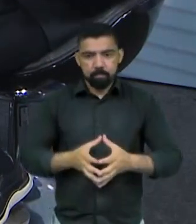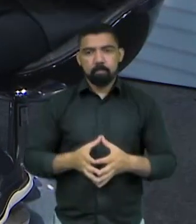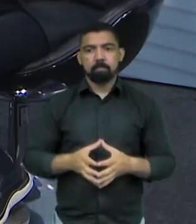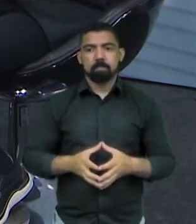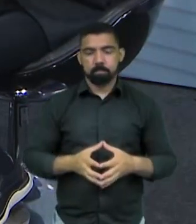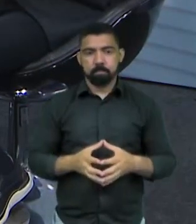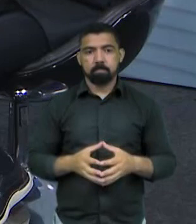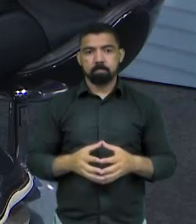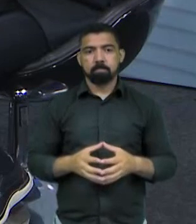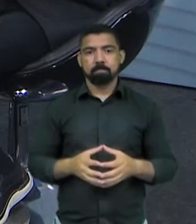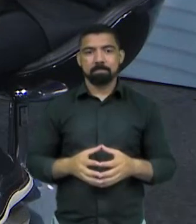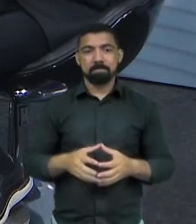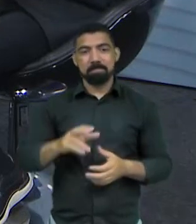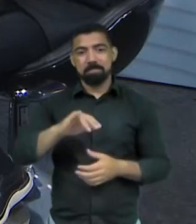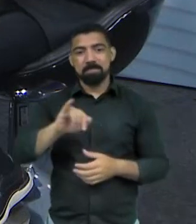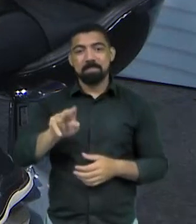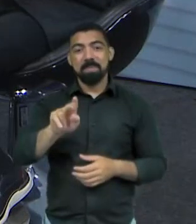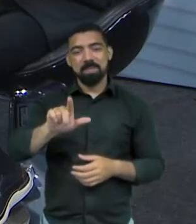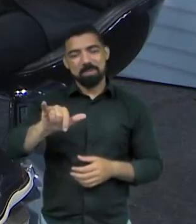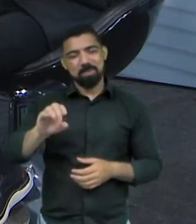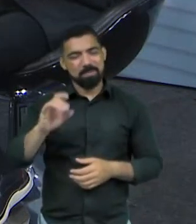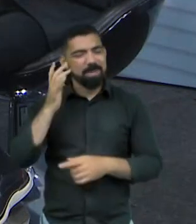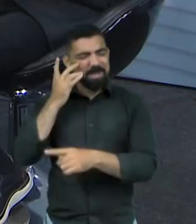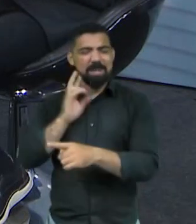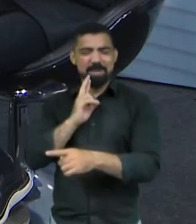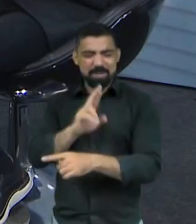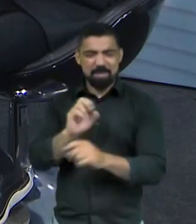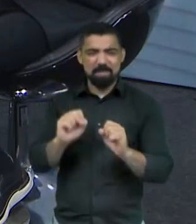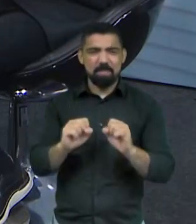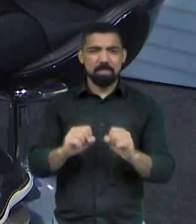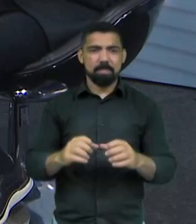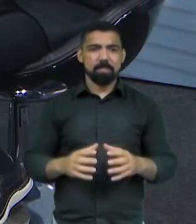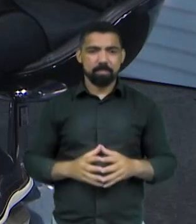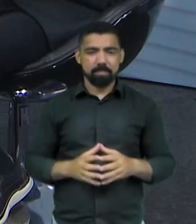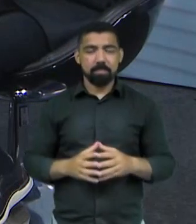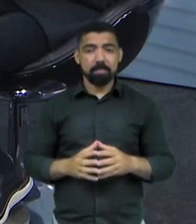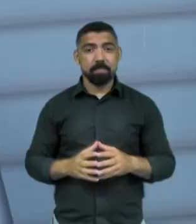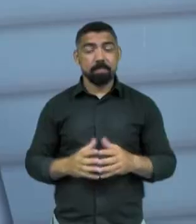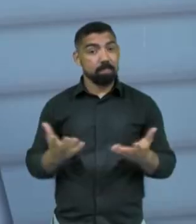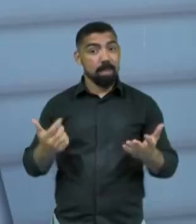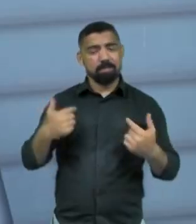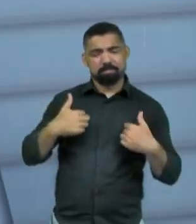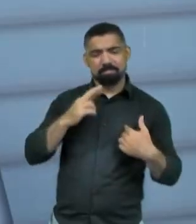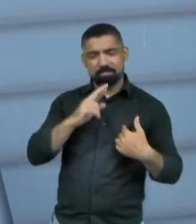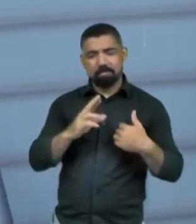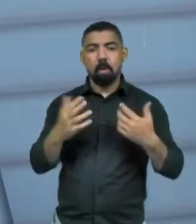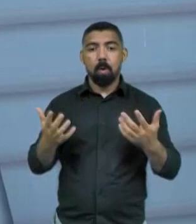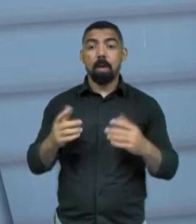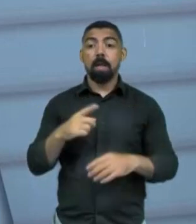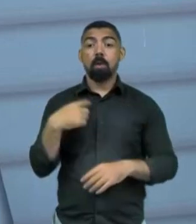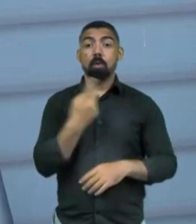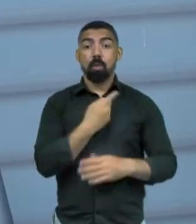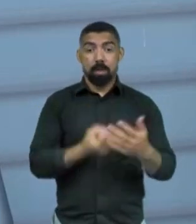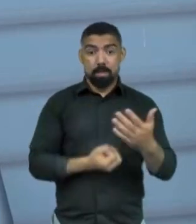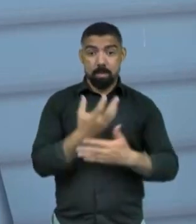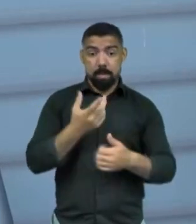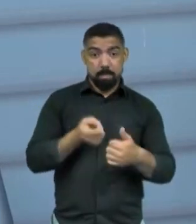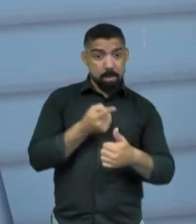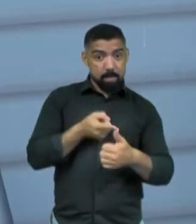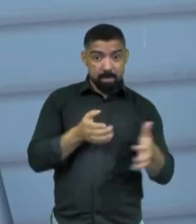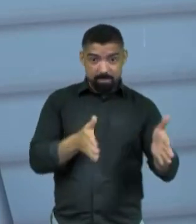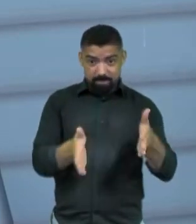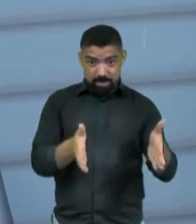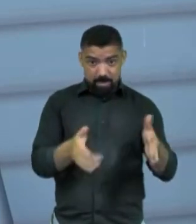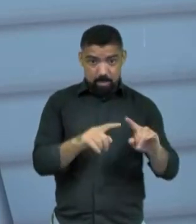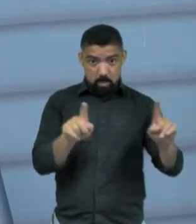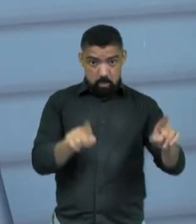aqui, depois o Júlio complementa. Os dois se complementam ainda, não tem problema. Bom, a ideia, nós criamos, né, na primeira fase do projeto,